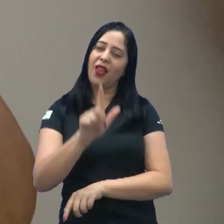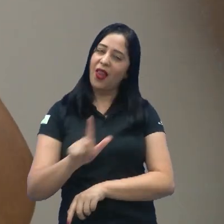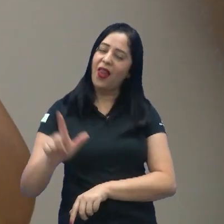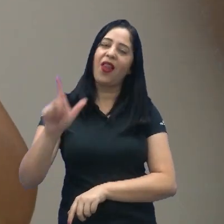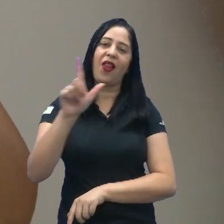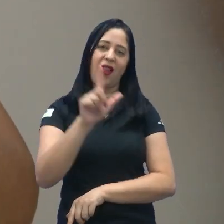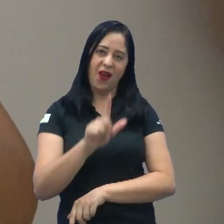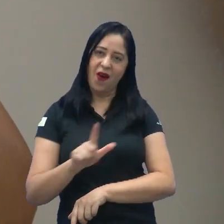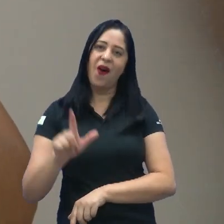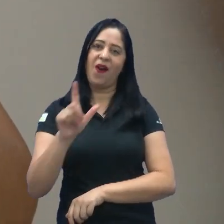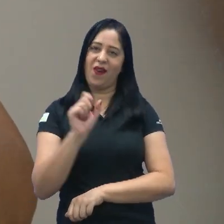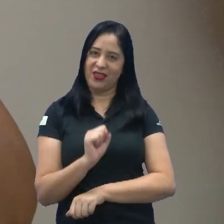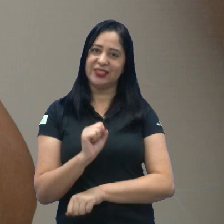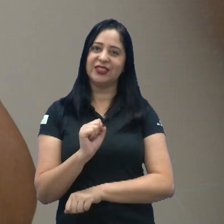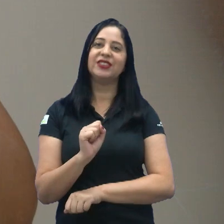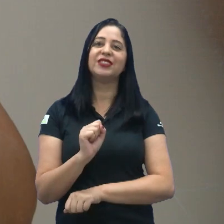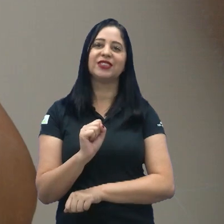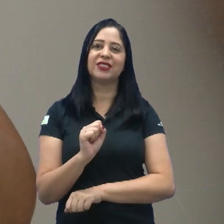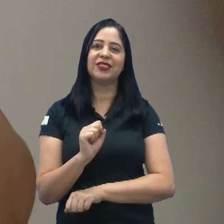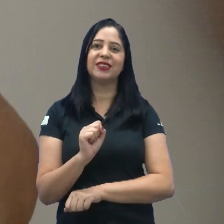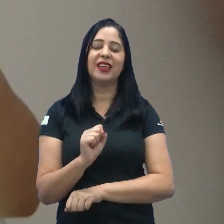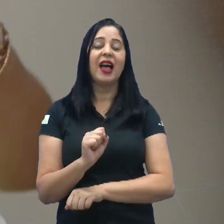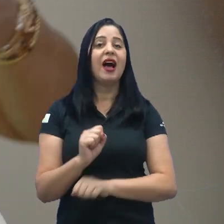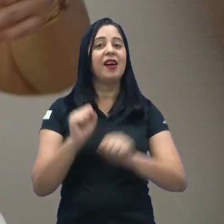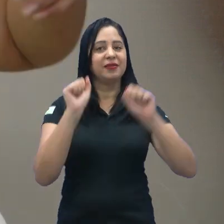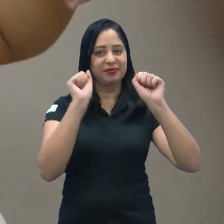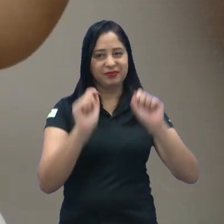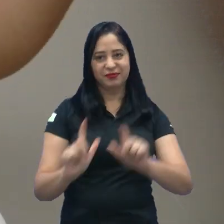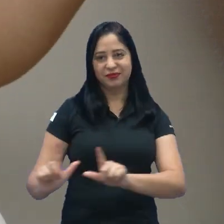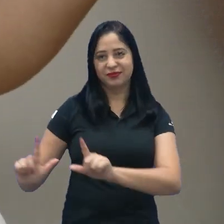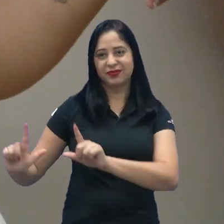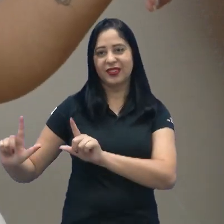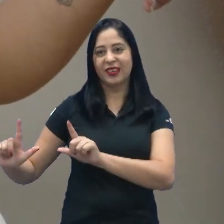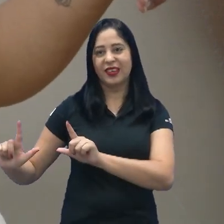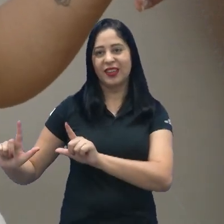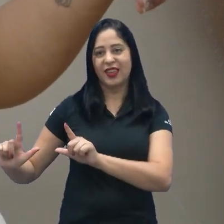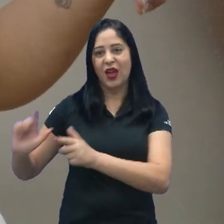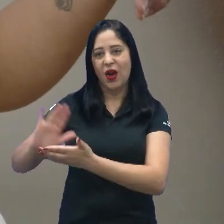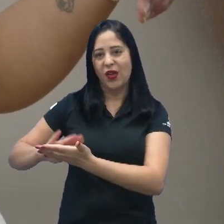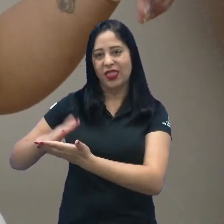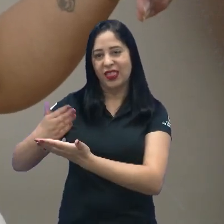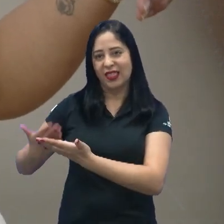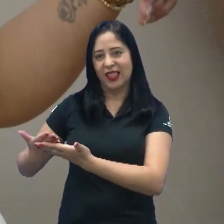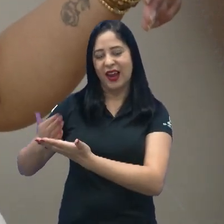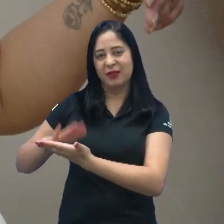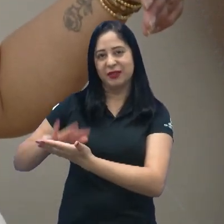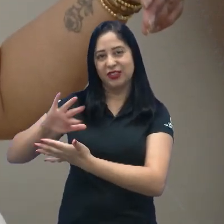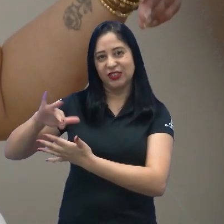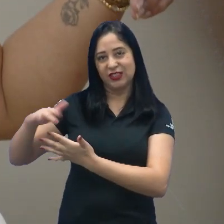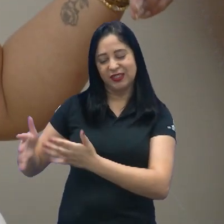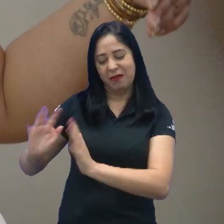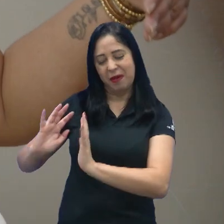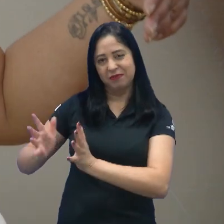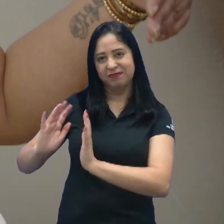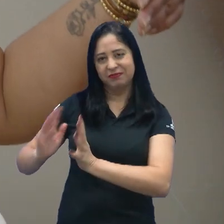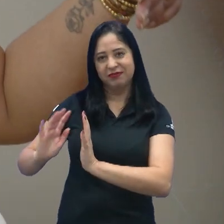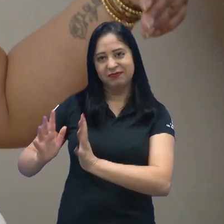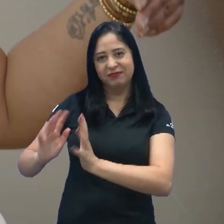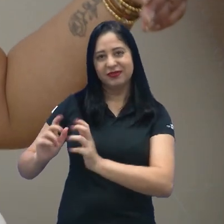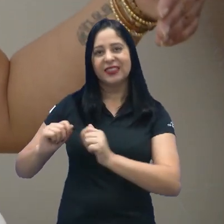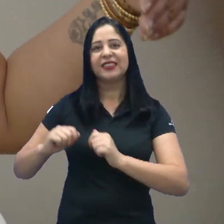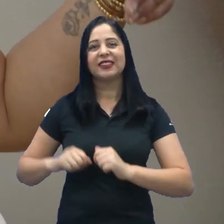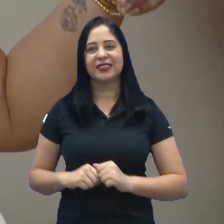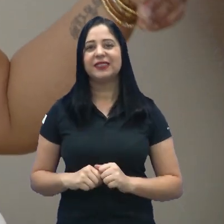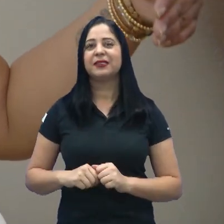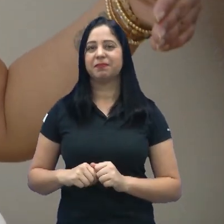deixar também de registrar a participação da Ana Furtado, que fica aqui, ó, do meu ladinho, com a tradução em Libras de